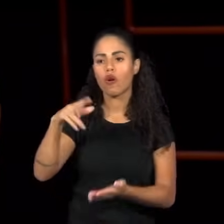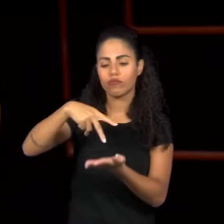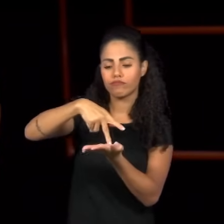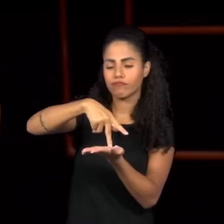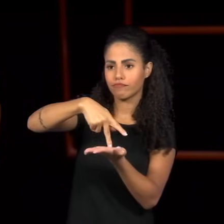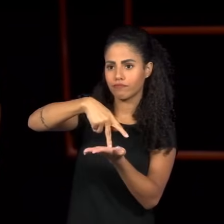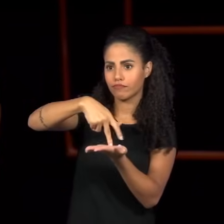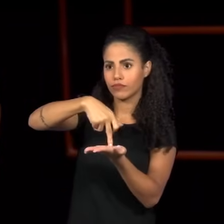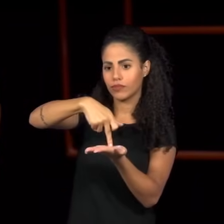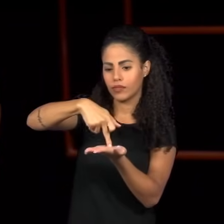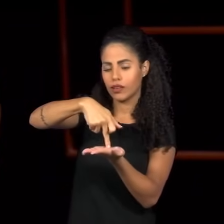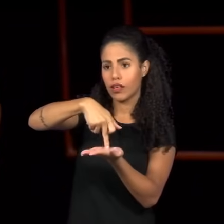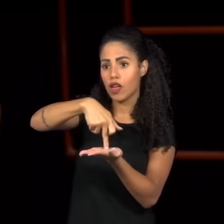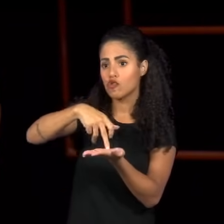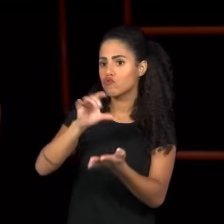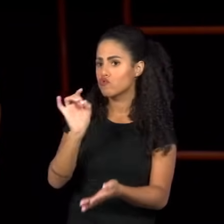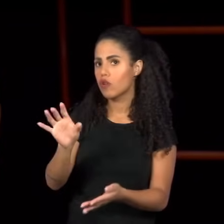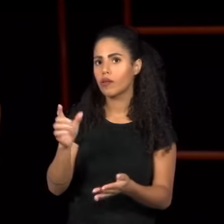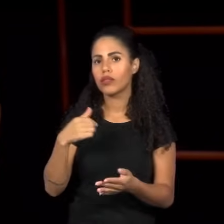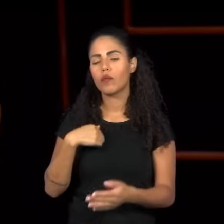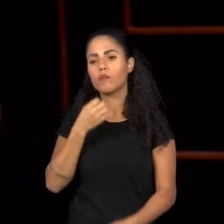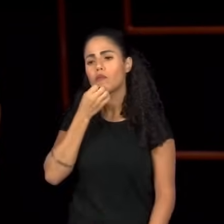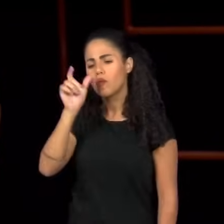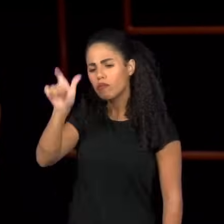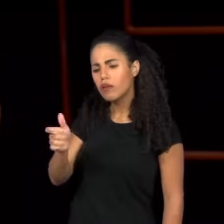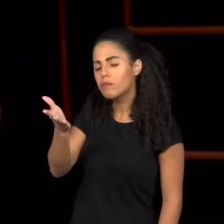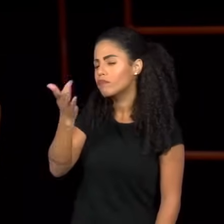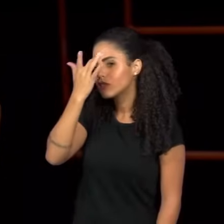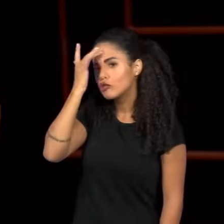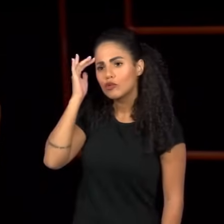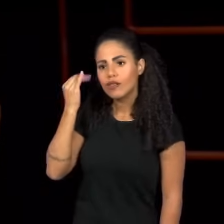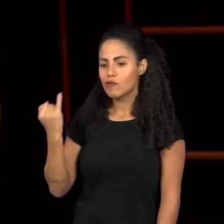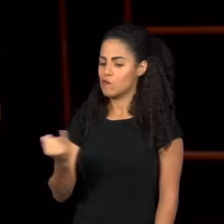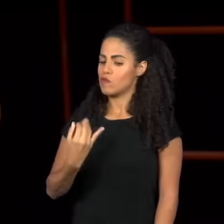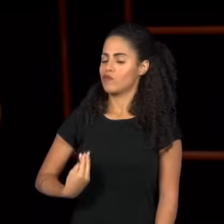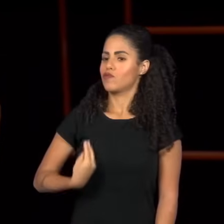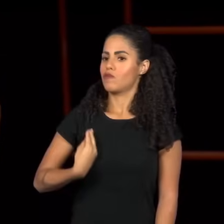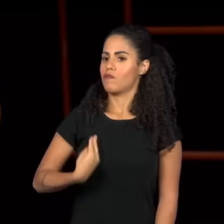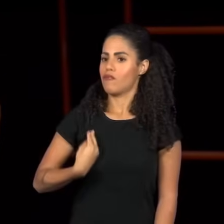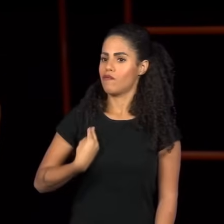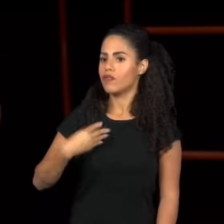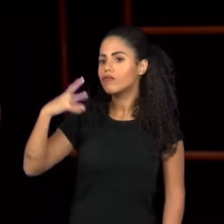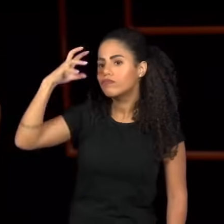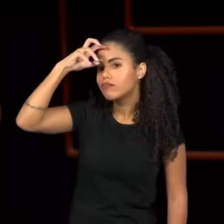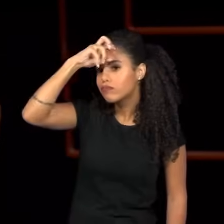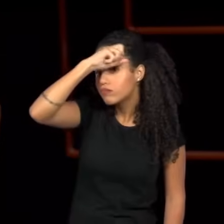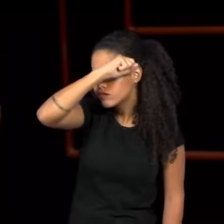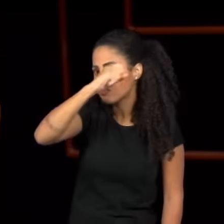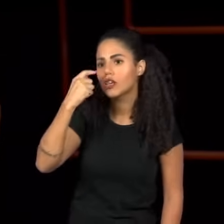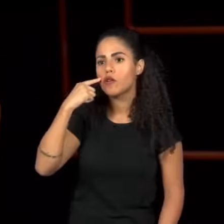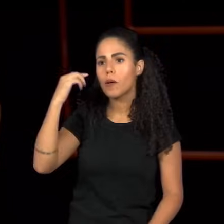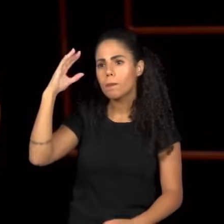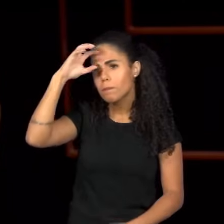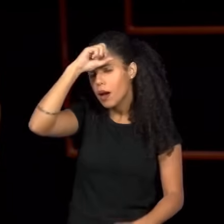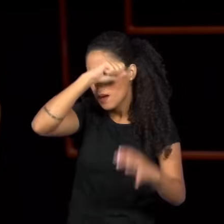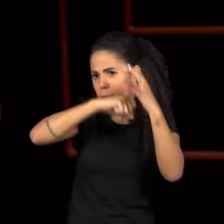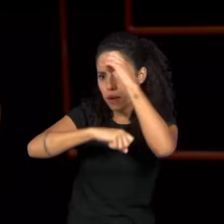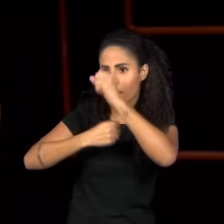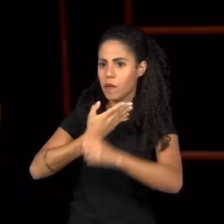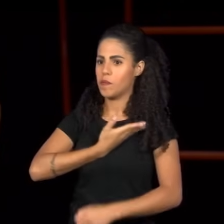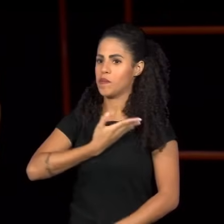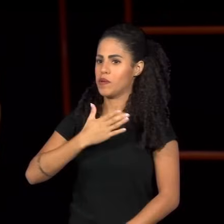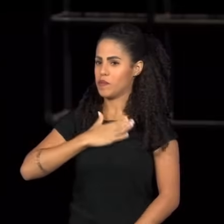bailarinos. É uma pessoa muito importante também na minha vida, na minha formação. É um grande